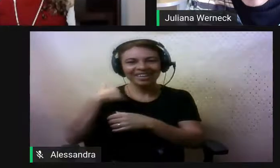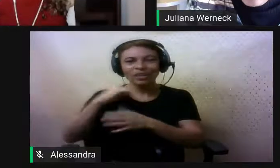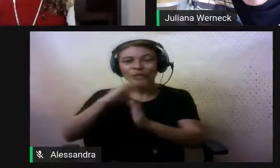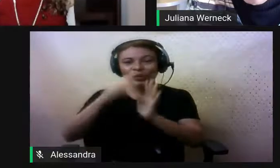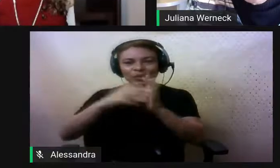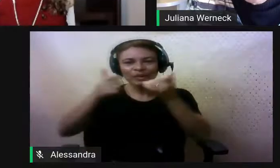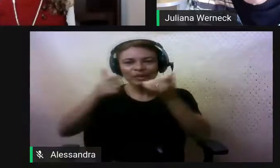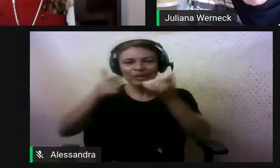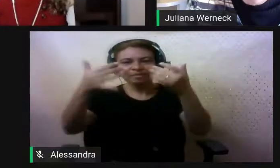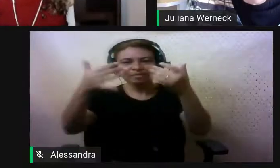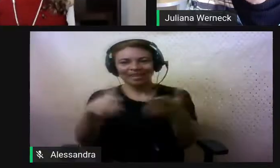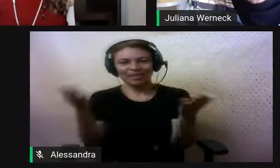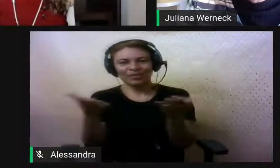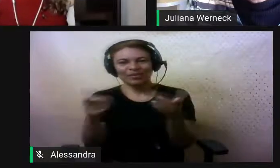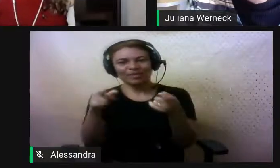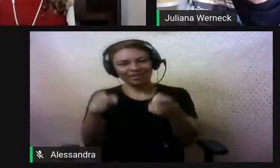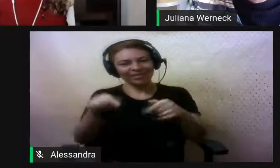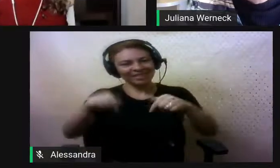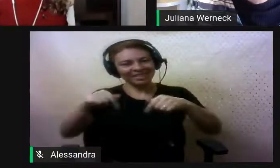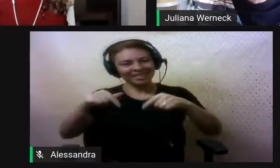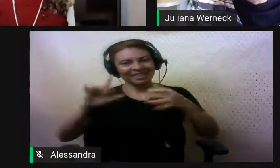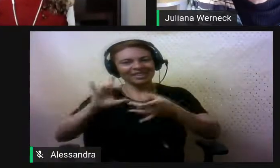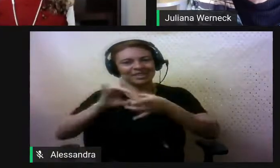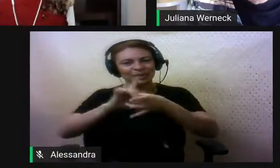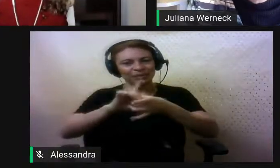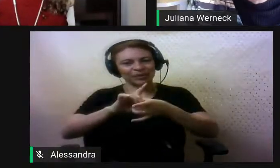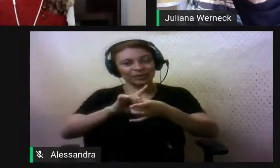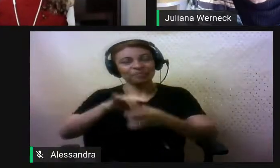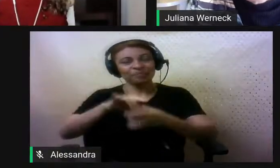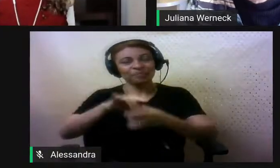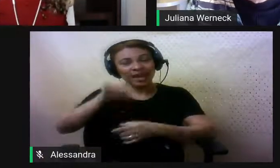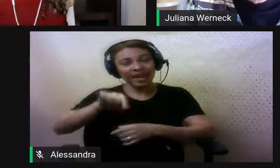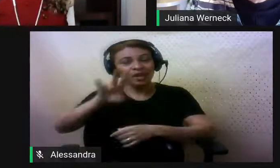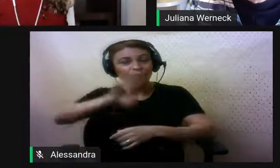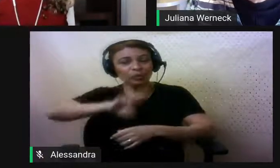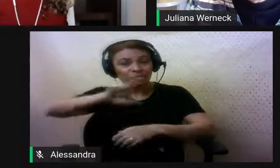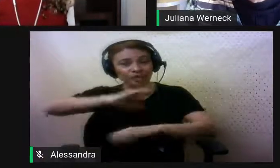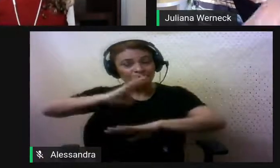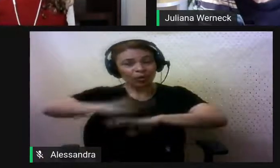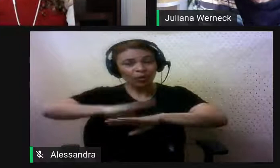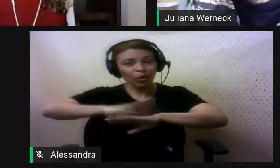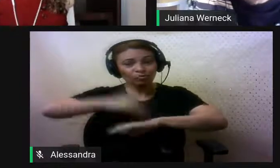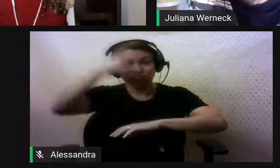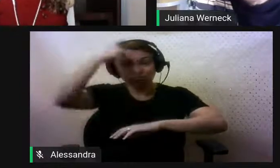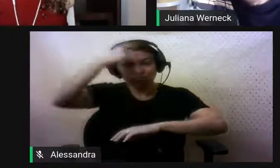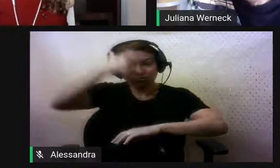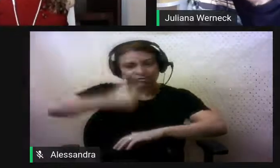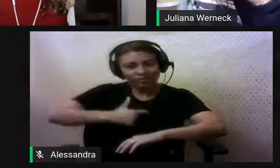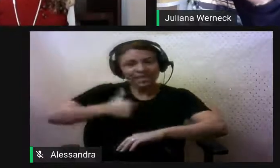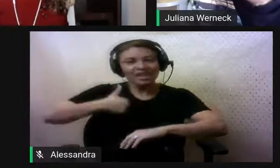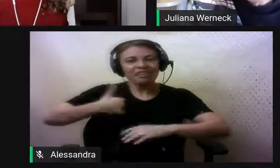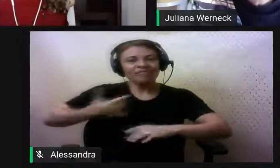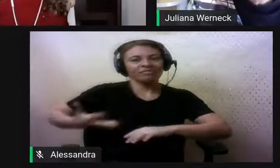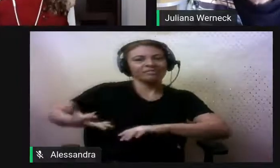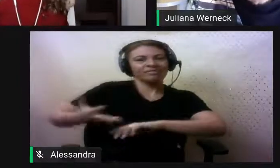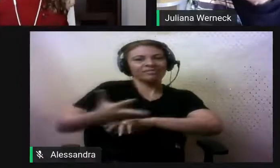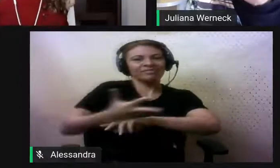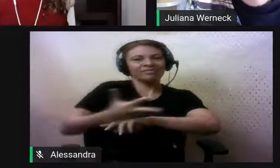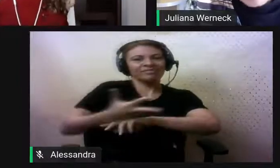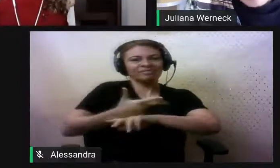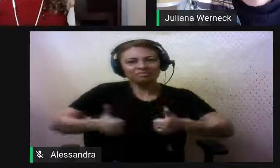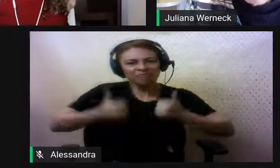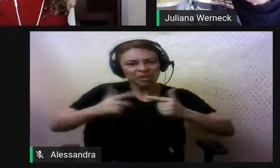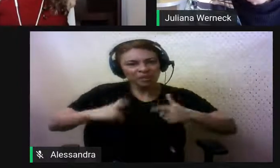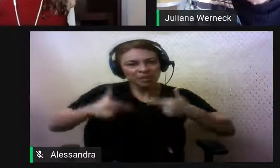vocês aqui hoje, nesse conteúdo. É usar os recursos que eu tenho, fazer o meu melhor, correr